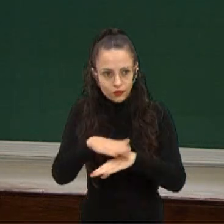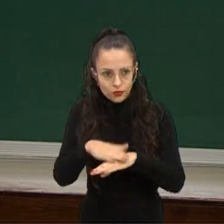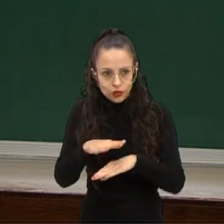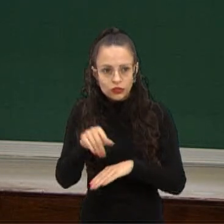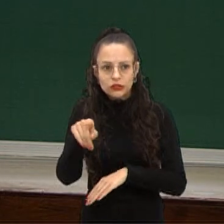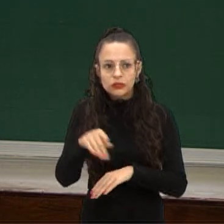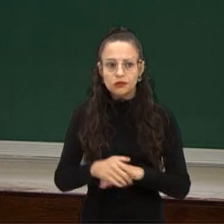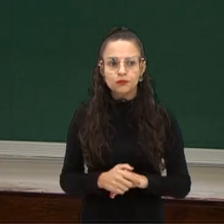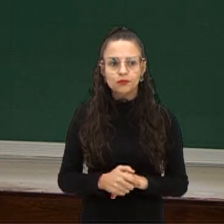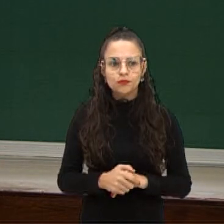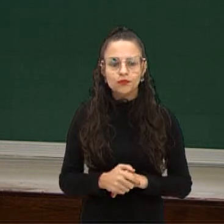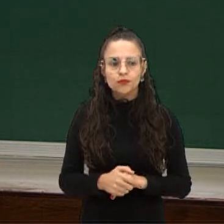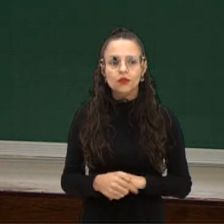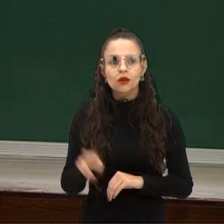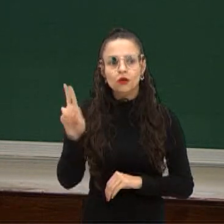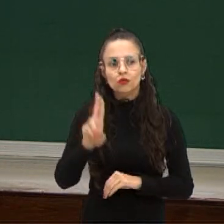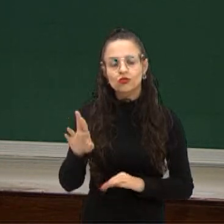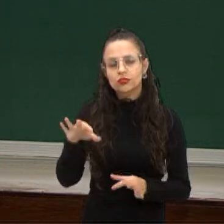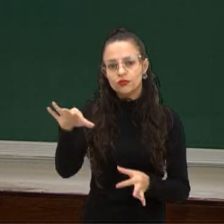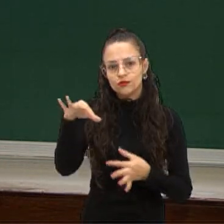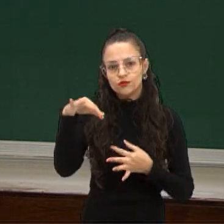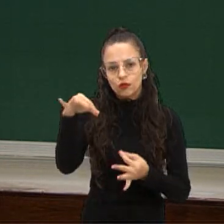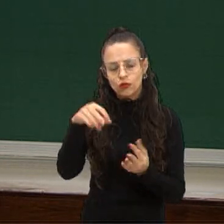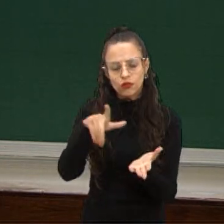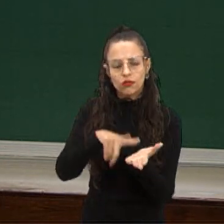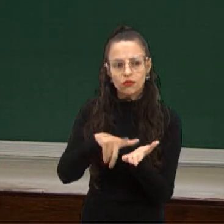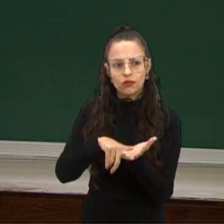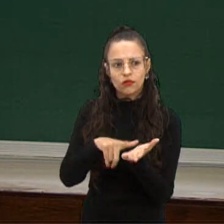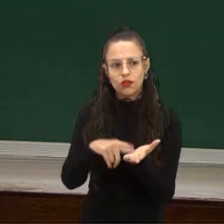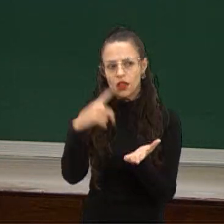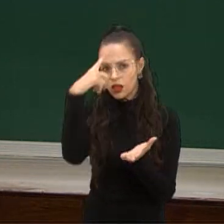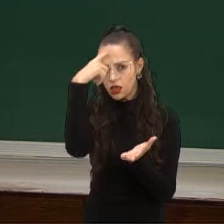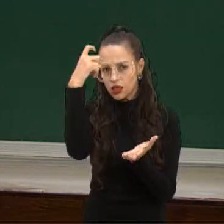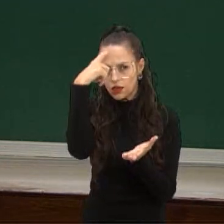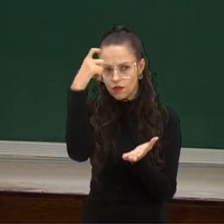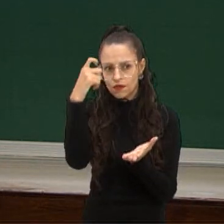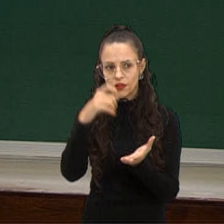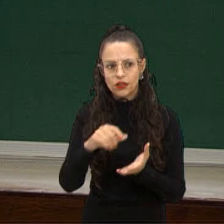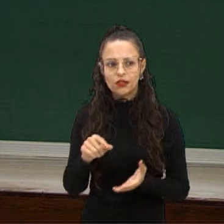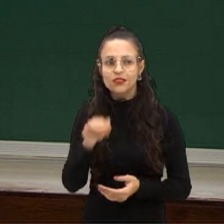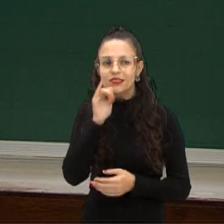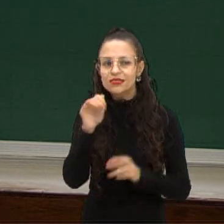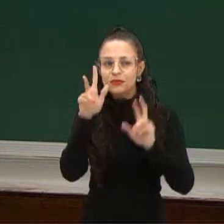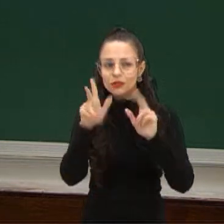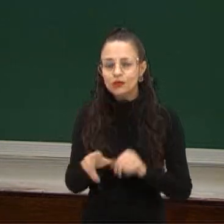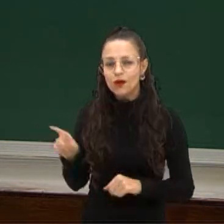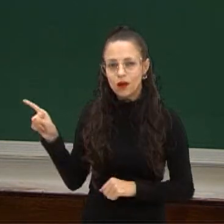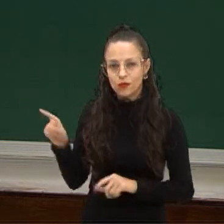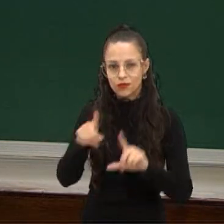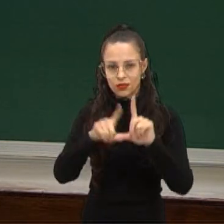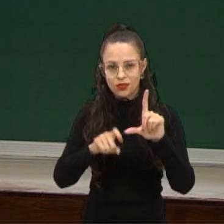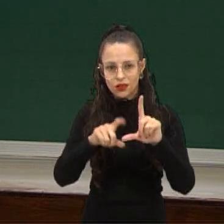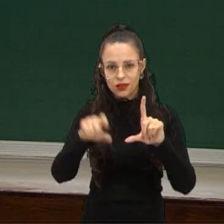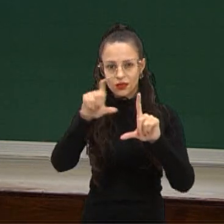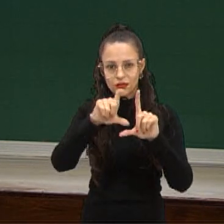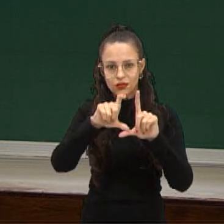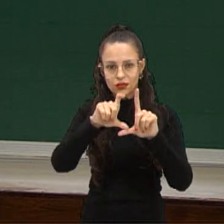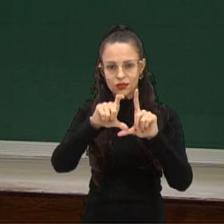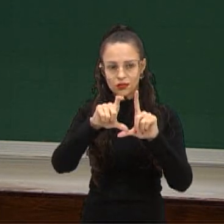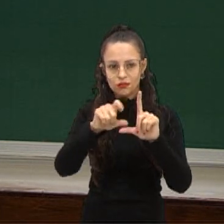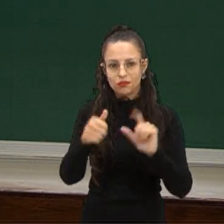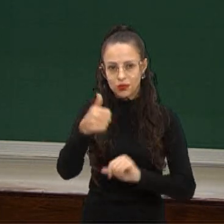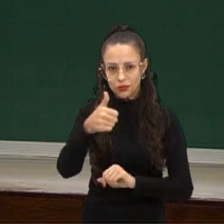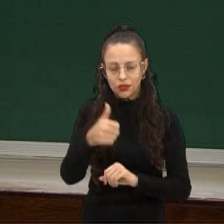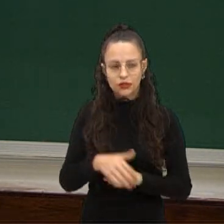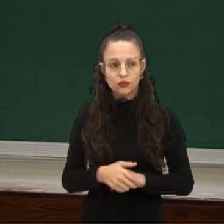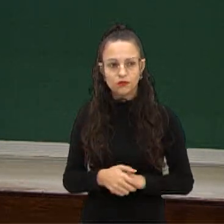polêmico todo. E use uma folha de sulfite, né, e invente um capitular, que essa primeira letra era chamada de capitular na